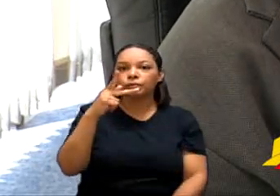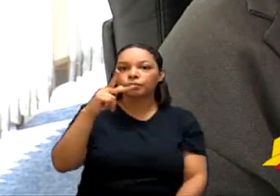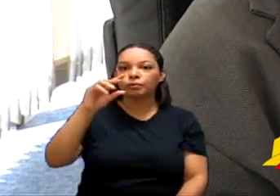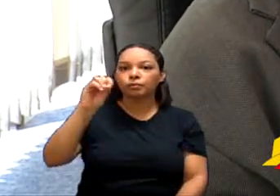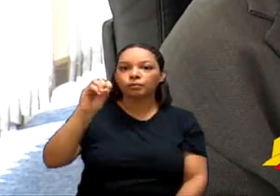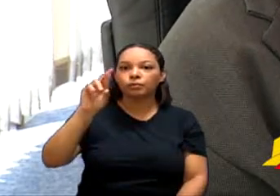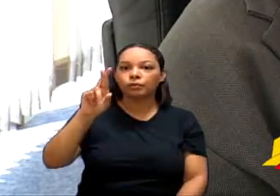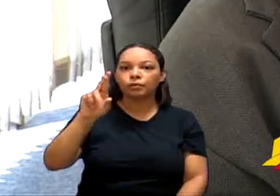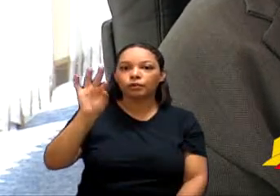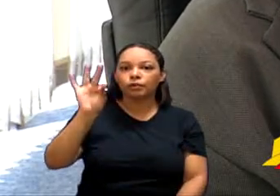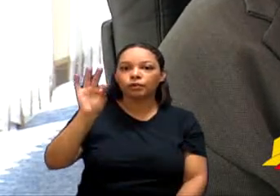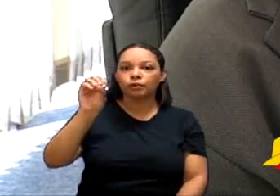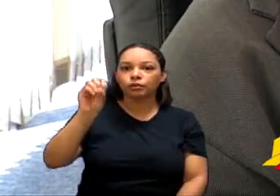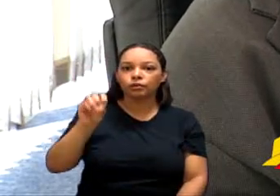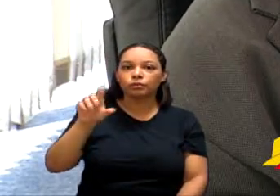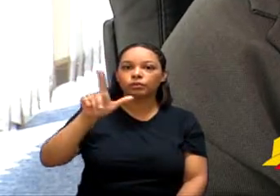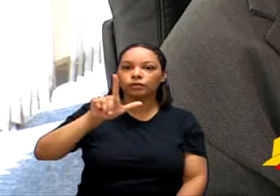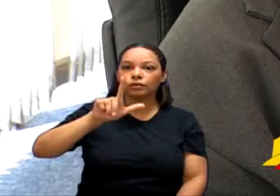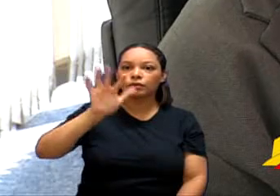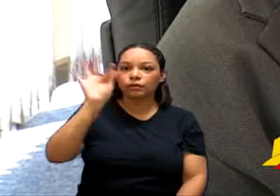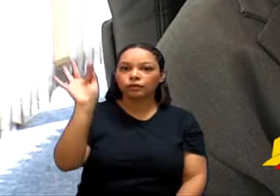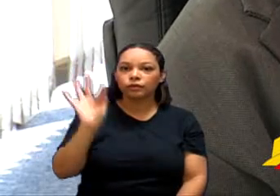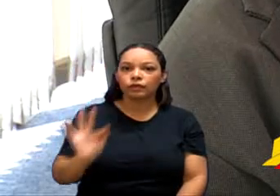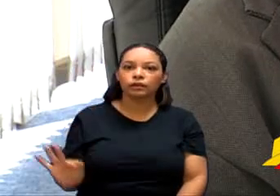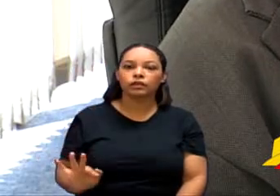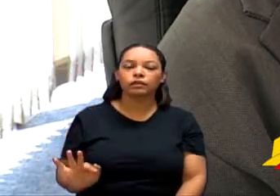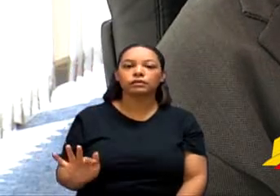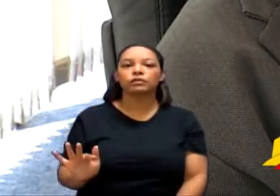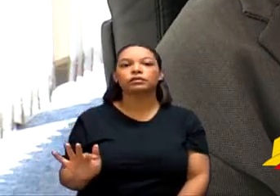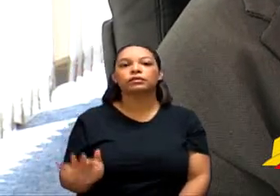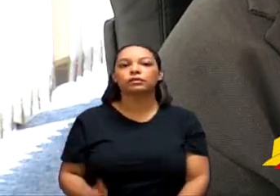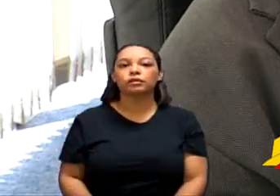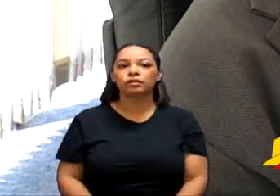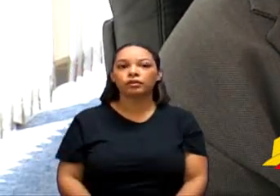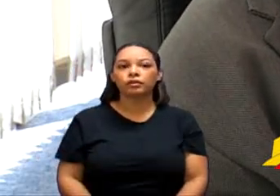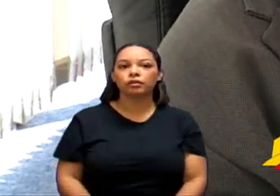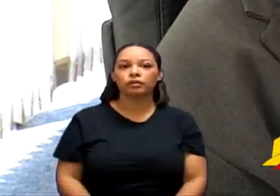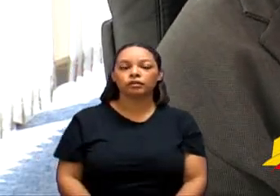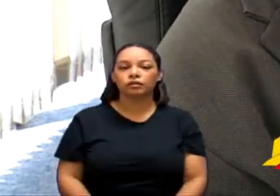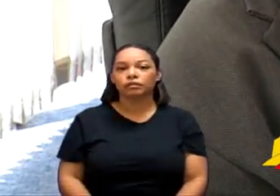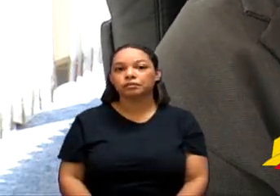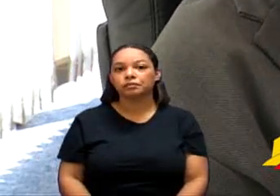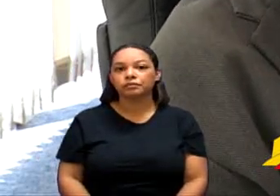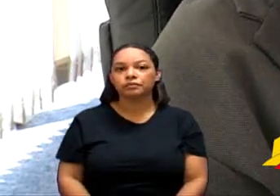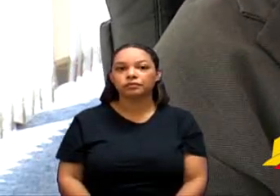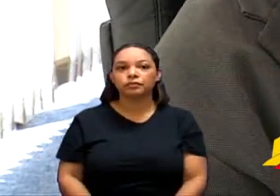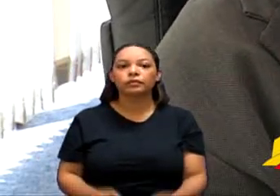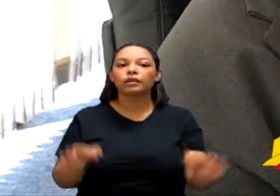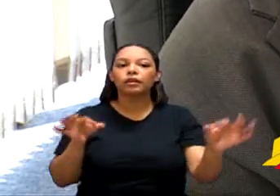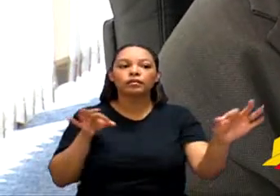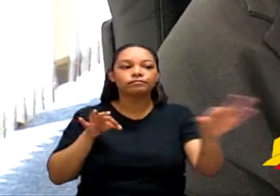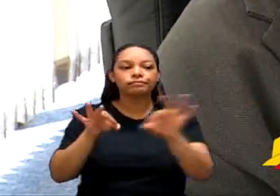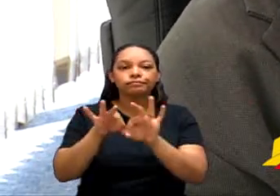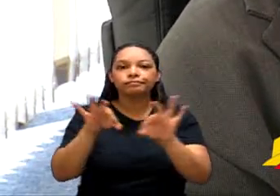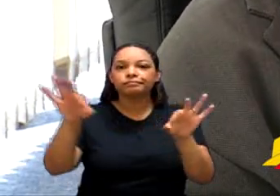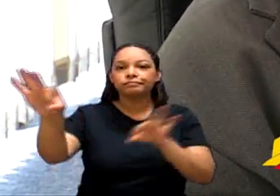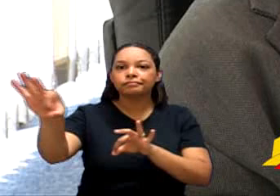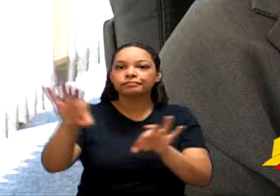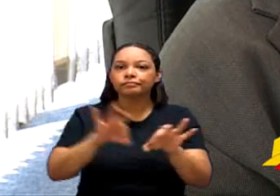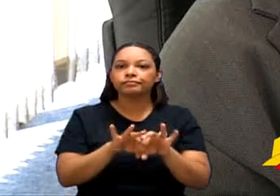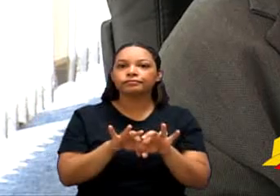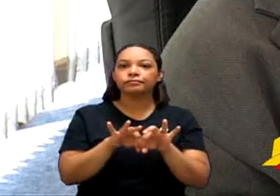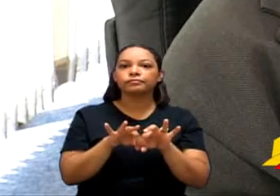instaladas, é um elo importantíssimo de ligação da zona norte da cidade com a Castelo Branco.